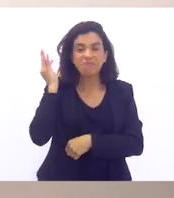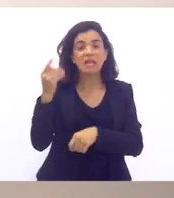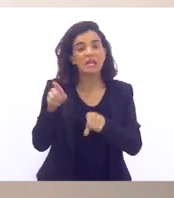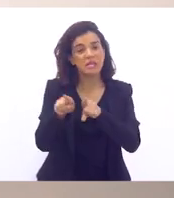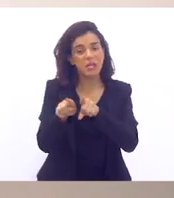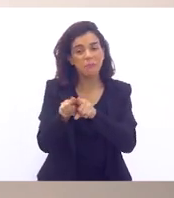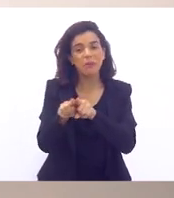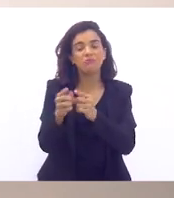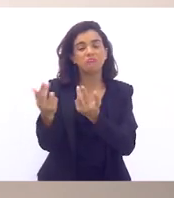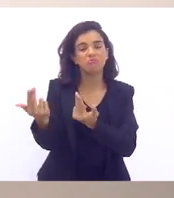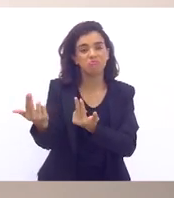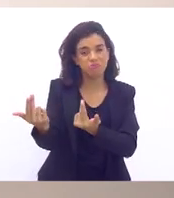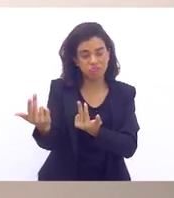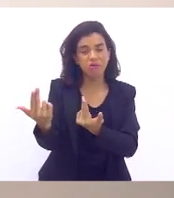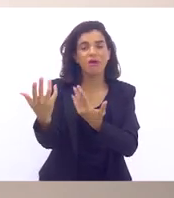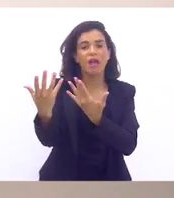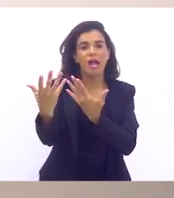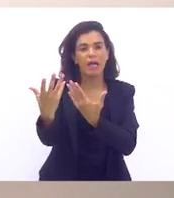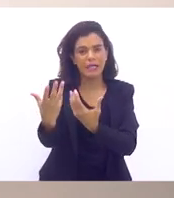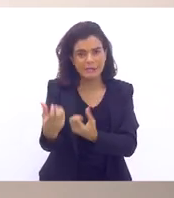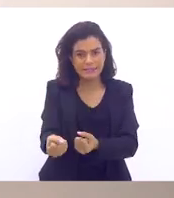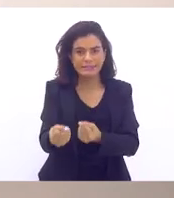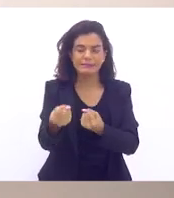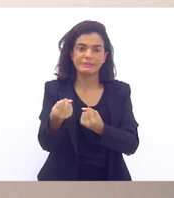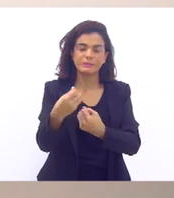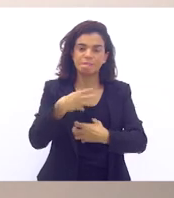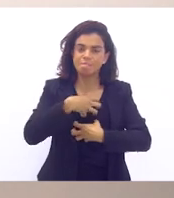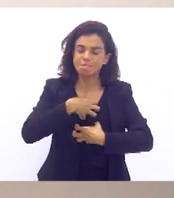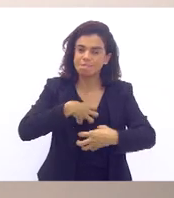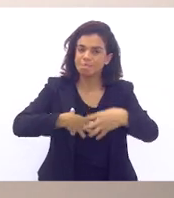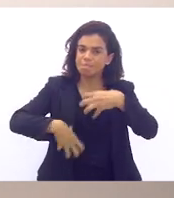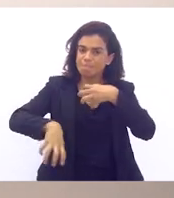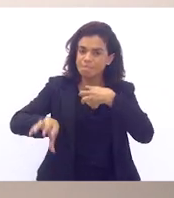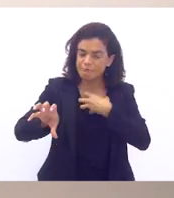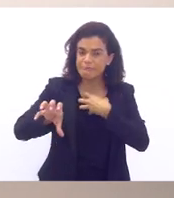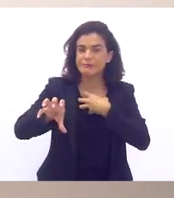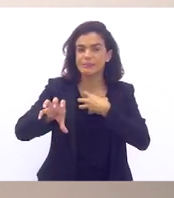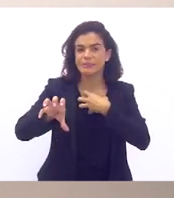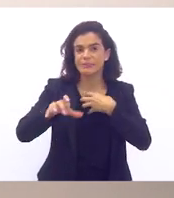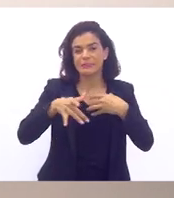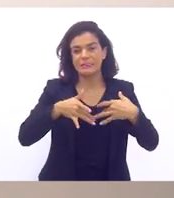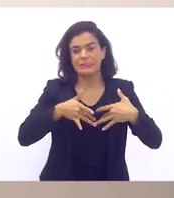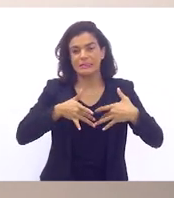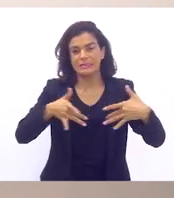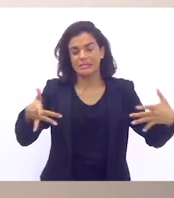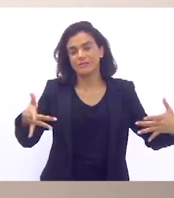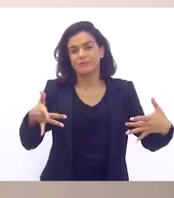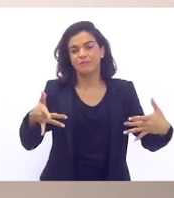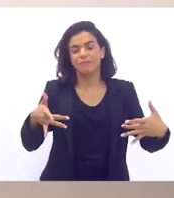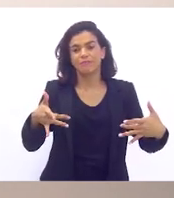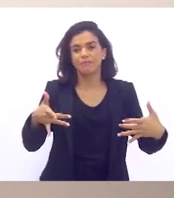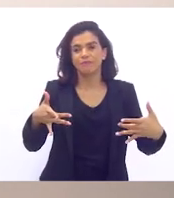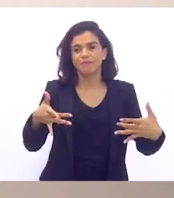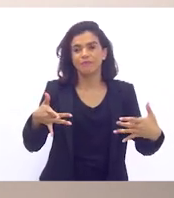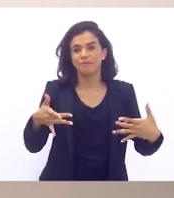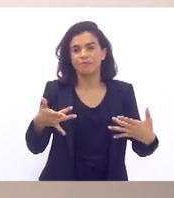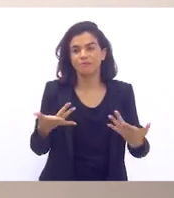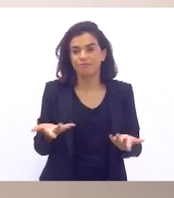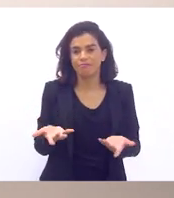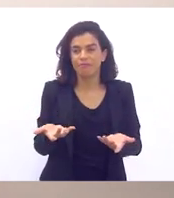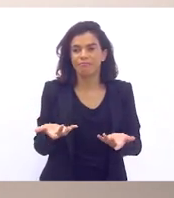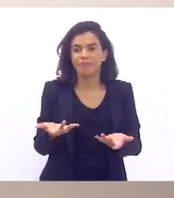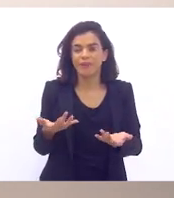também prontamente se comoveu e se compadeceu a ponto de